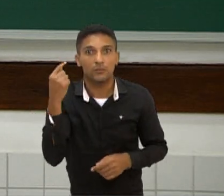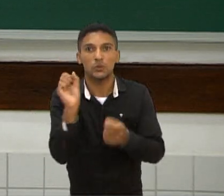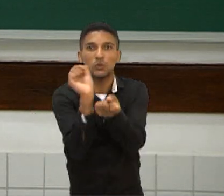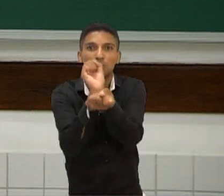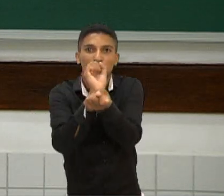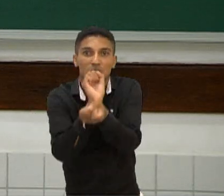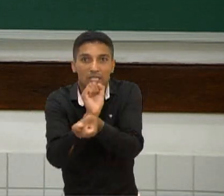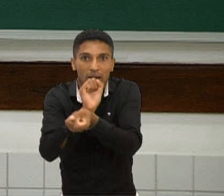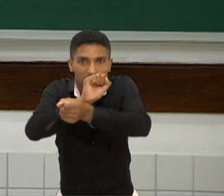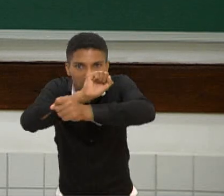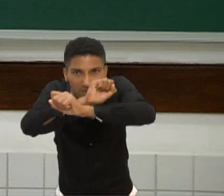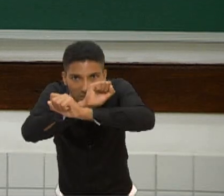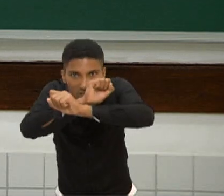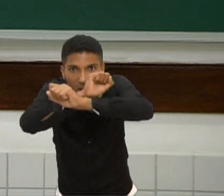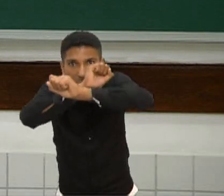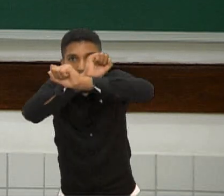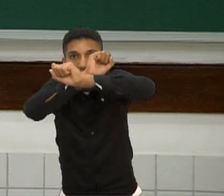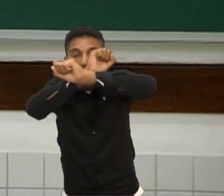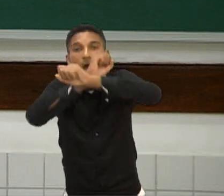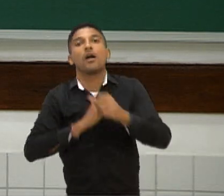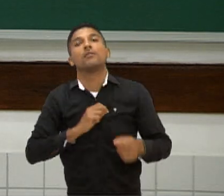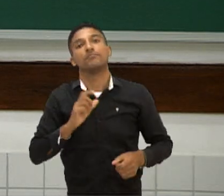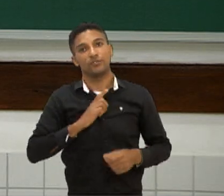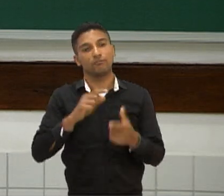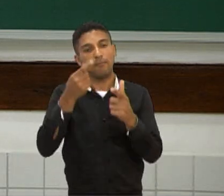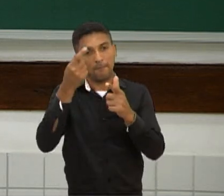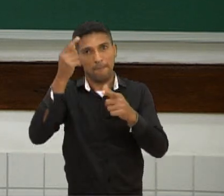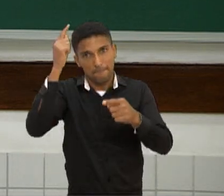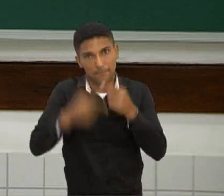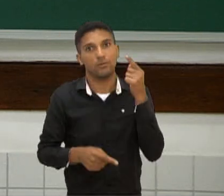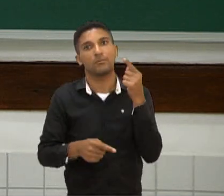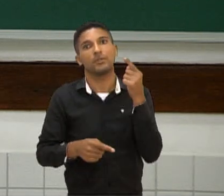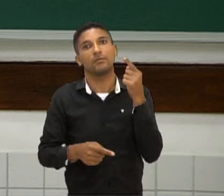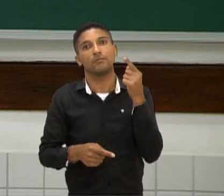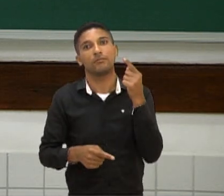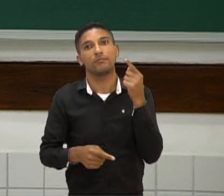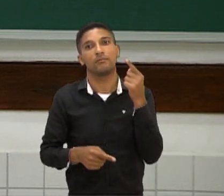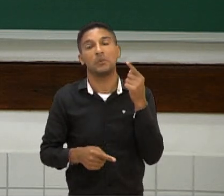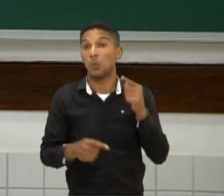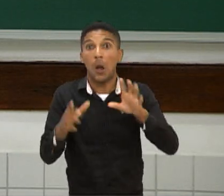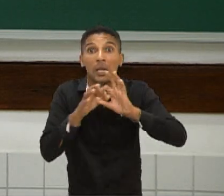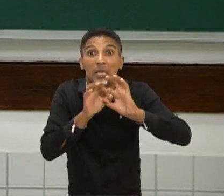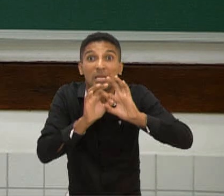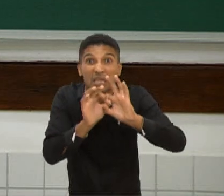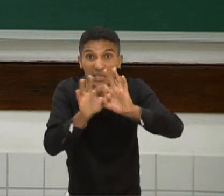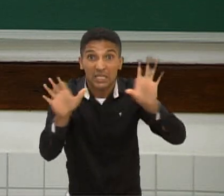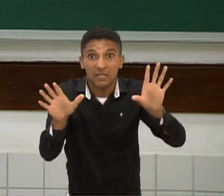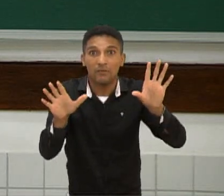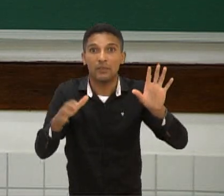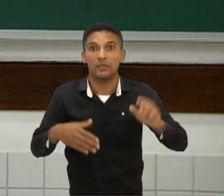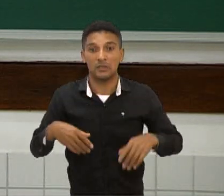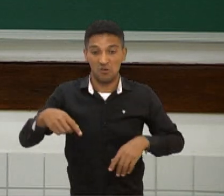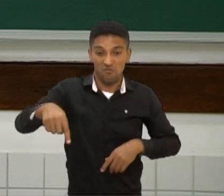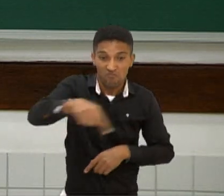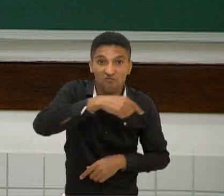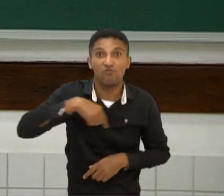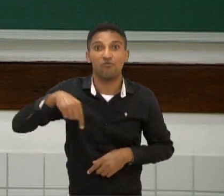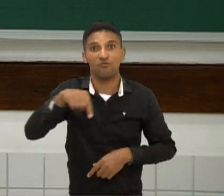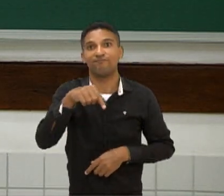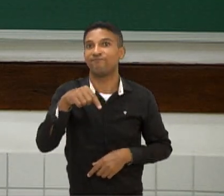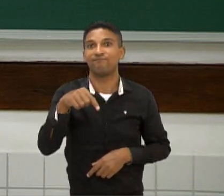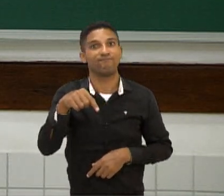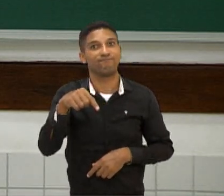que começaram a liberar para que você pudesse se expressar da forma como quisesse. Antes disso, as pessoas